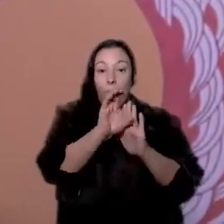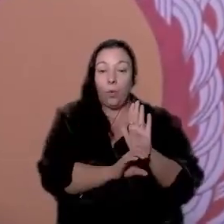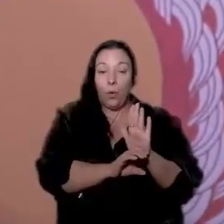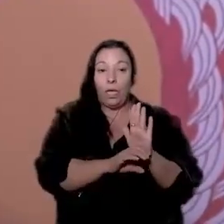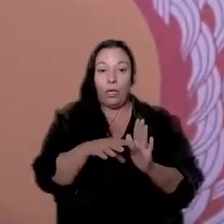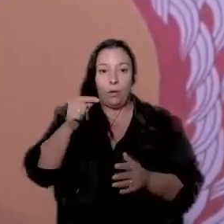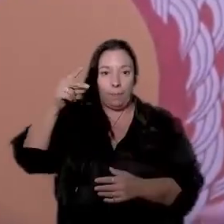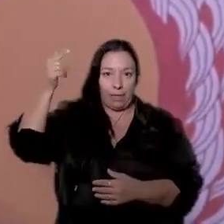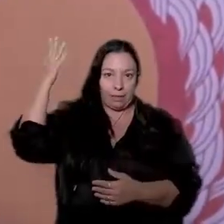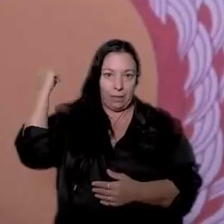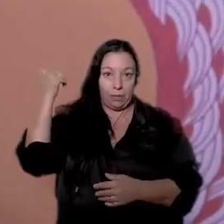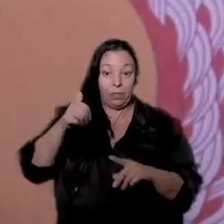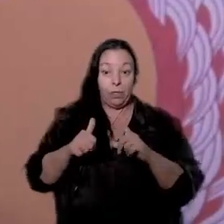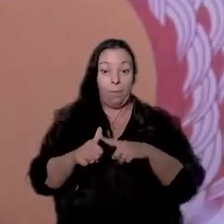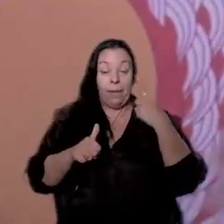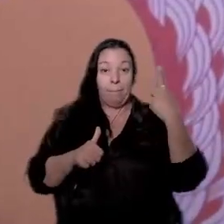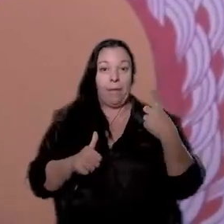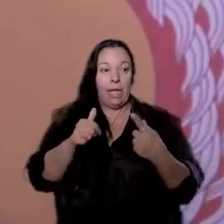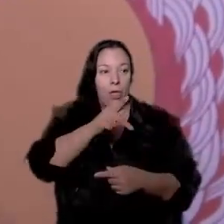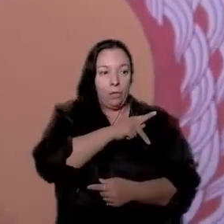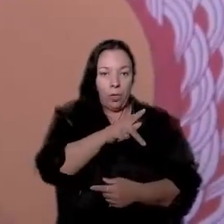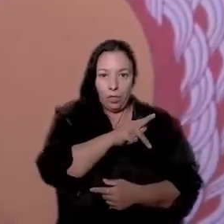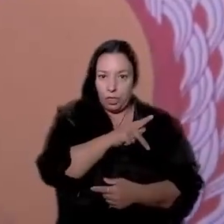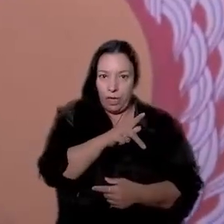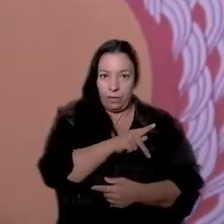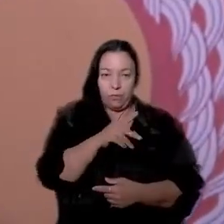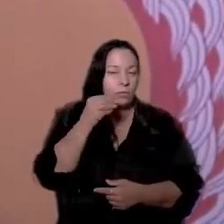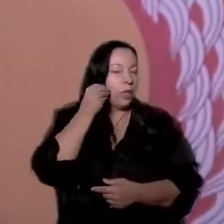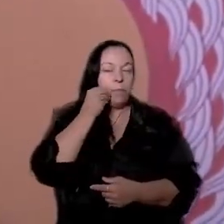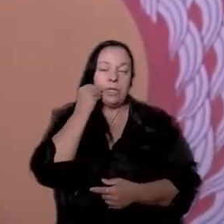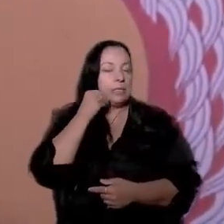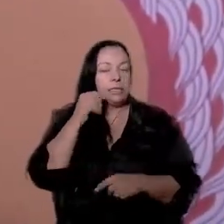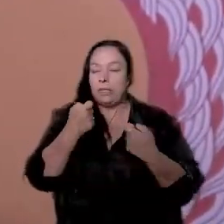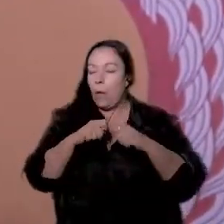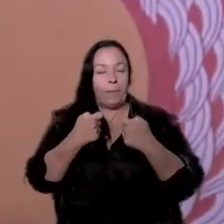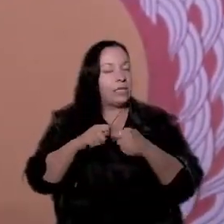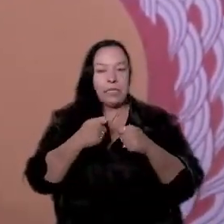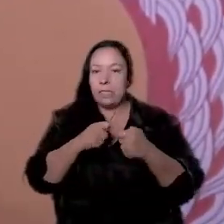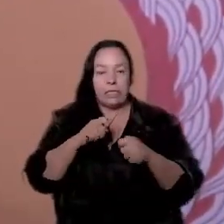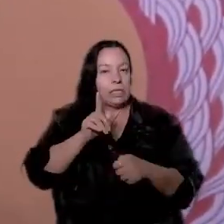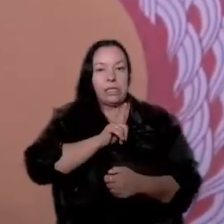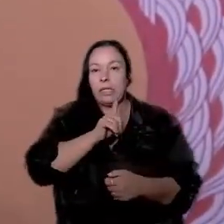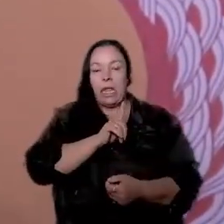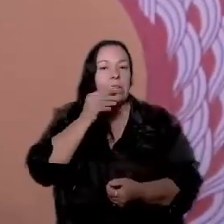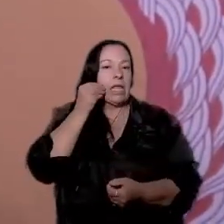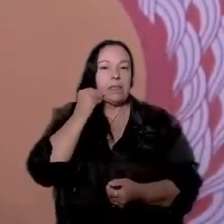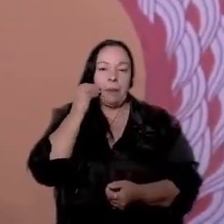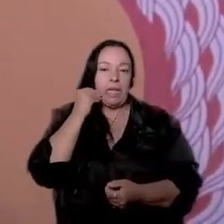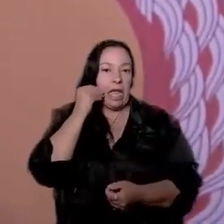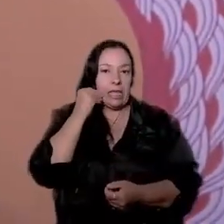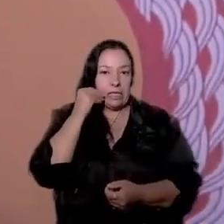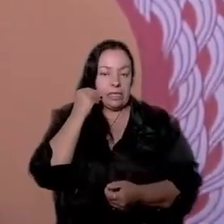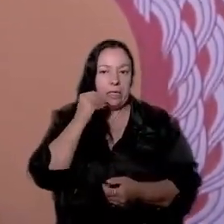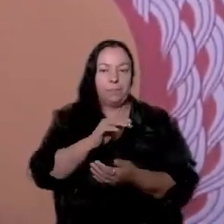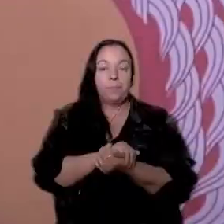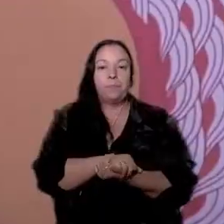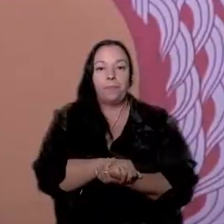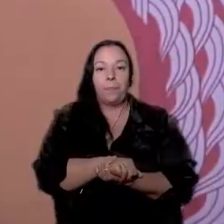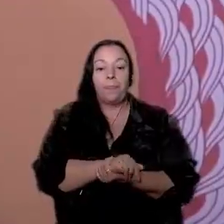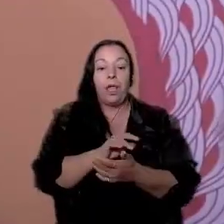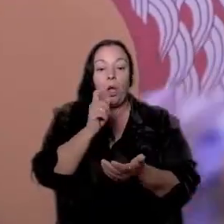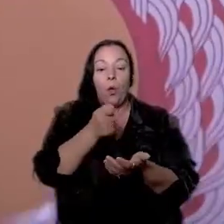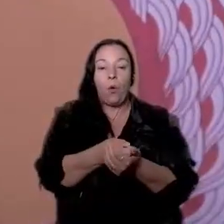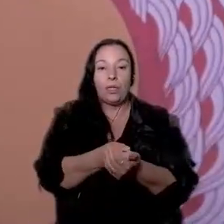seu primeiro projeto. Então, a gente não exige que você tenha experiência. E também, até 200 mil reais, tem uma prestação de conta